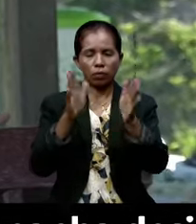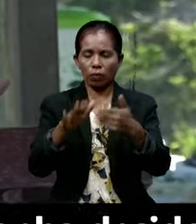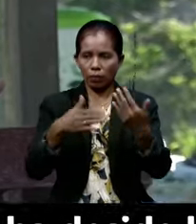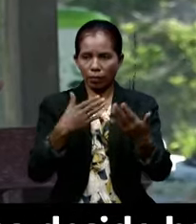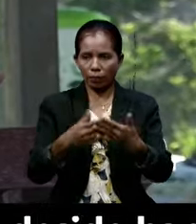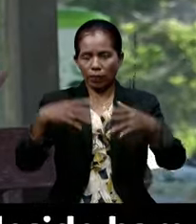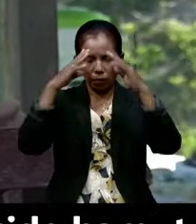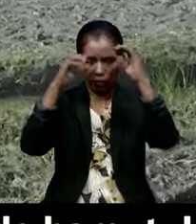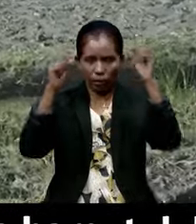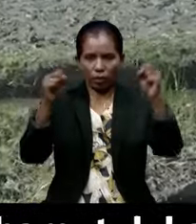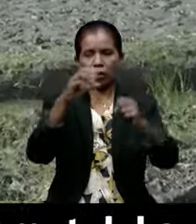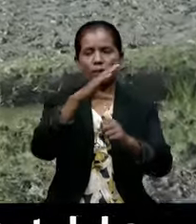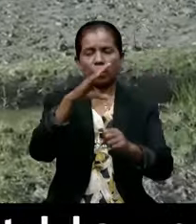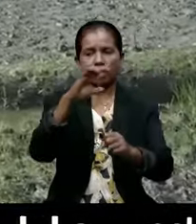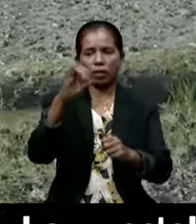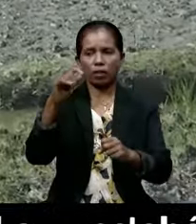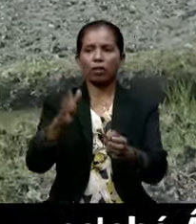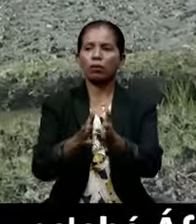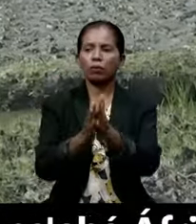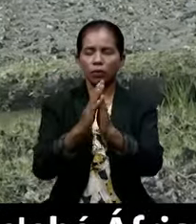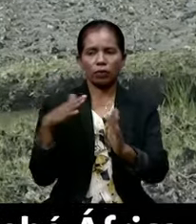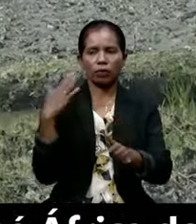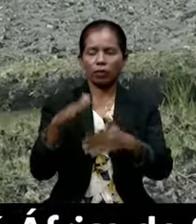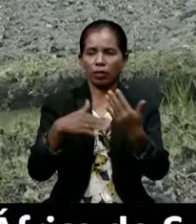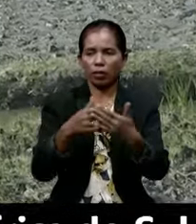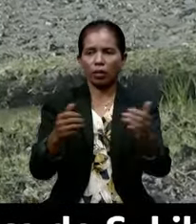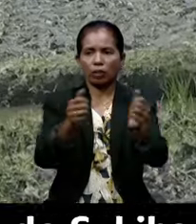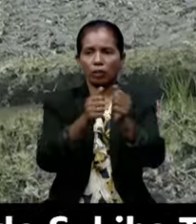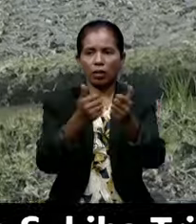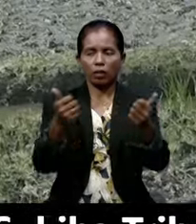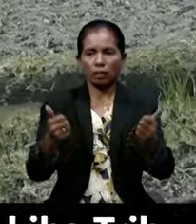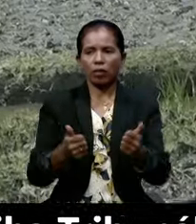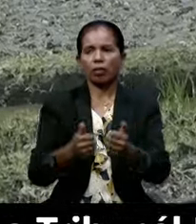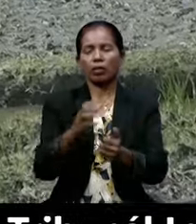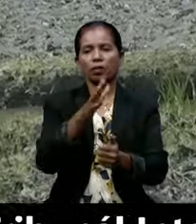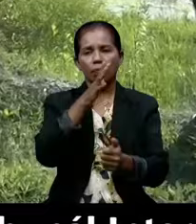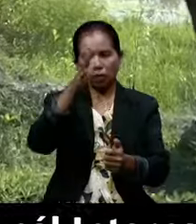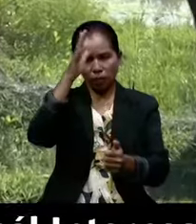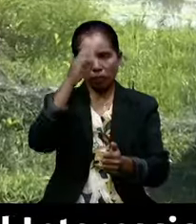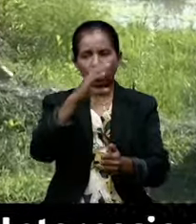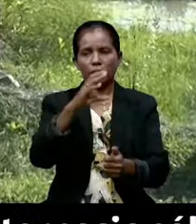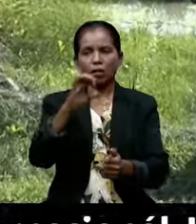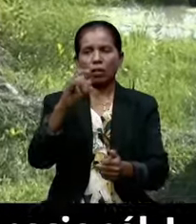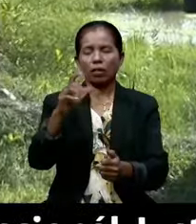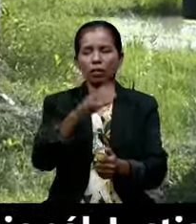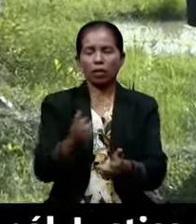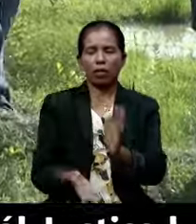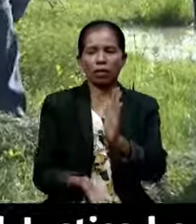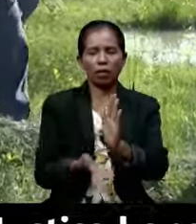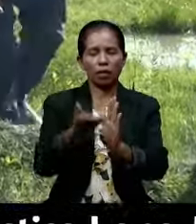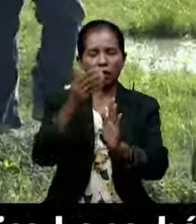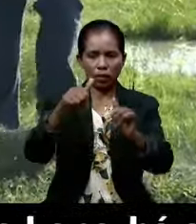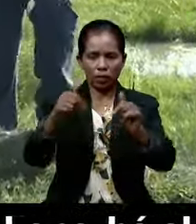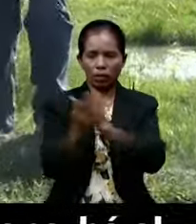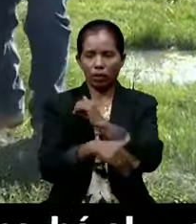Presidente Câmara Comércio e Indústria Timor-Leste, justo jovem sira, atua muito com a autoridade local e não ama no CCITL, onde já sai a produção e